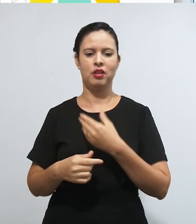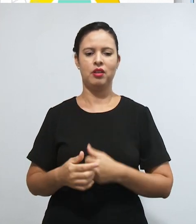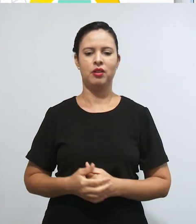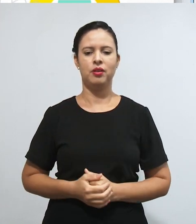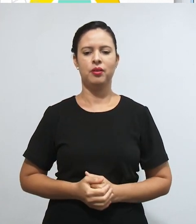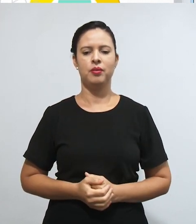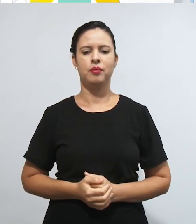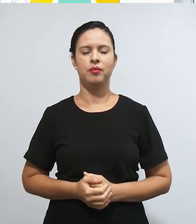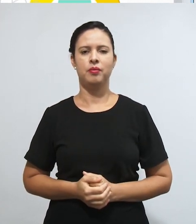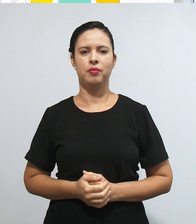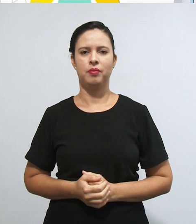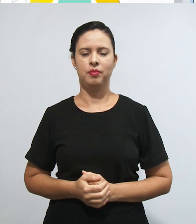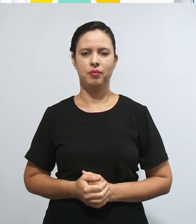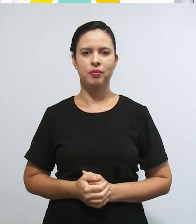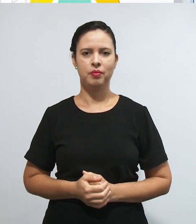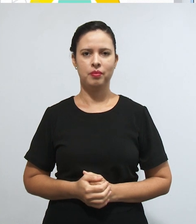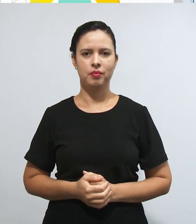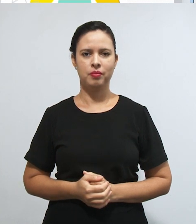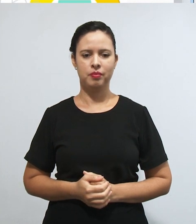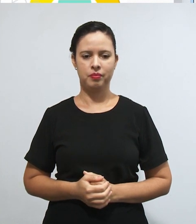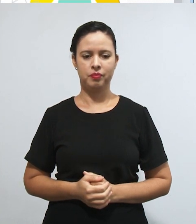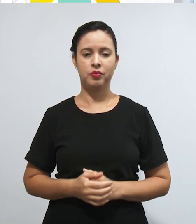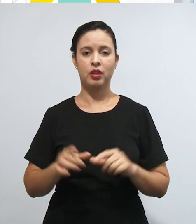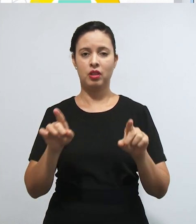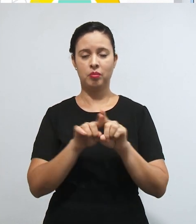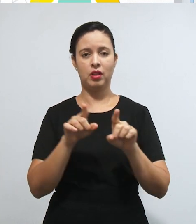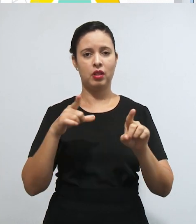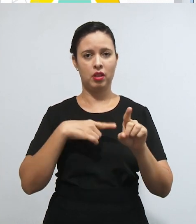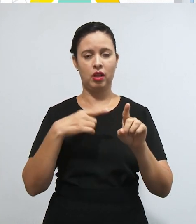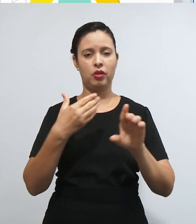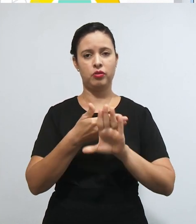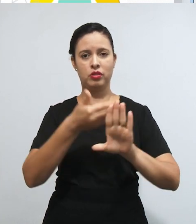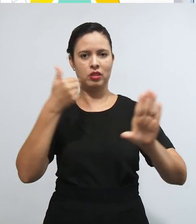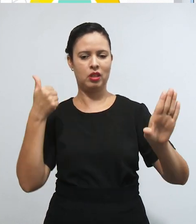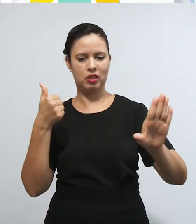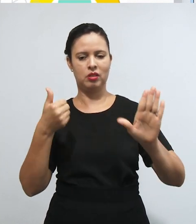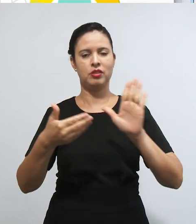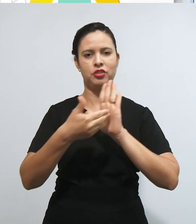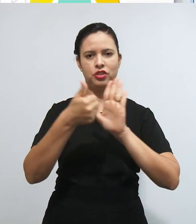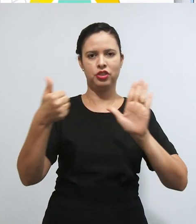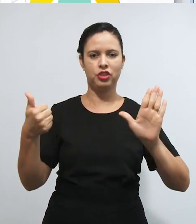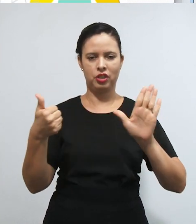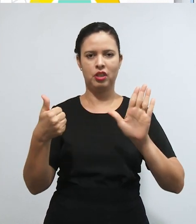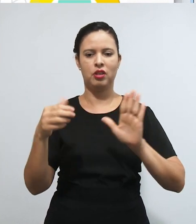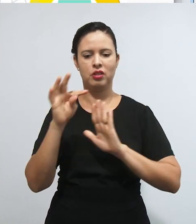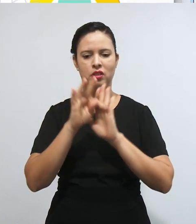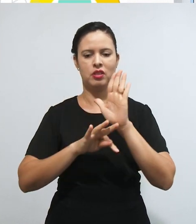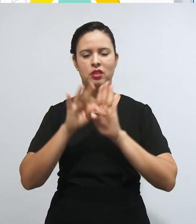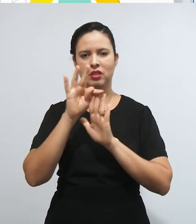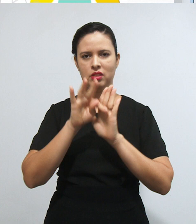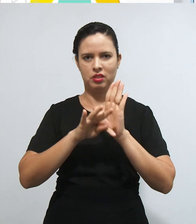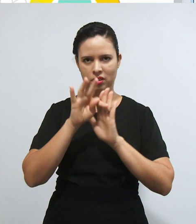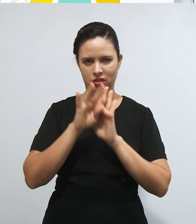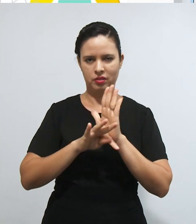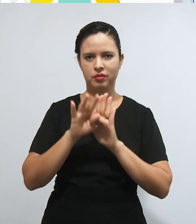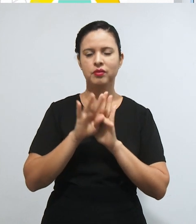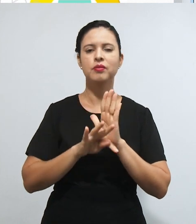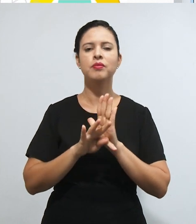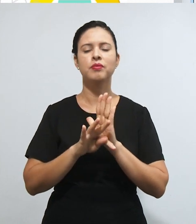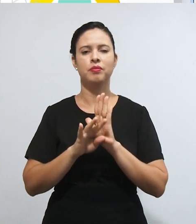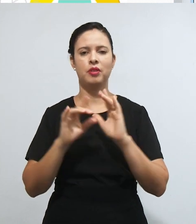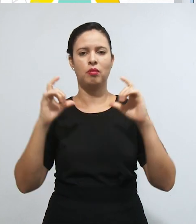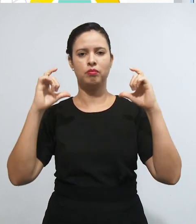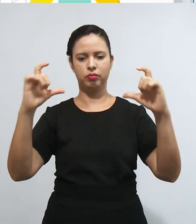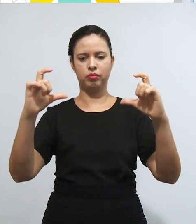achei interessante. Tem aqui o de saída, que aí no caso é para tirar o efeito, para tirar o texto ali da tela. Aquele texto que eu estou